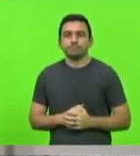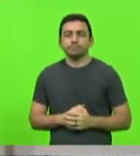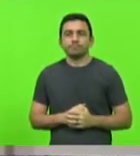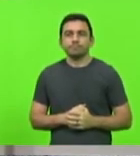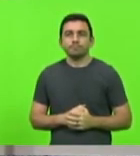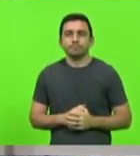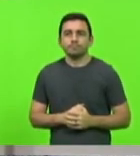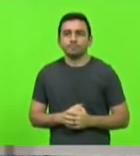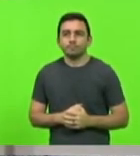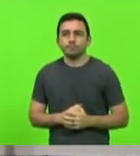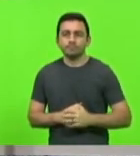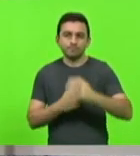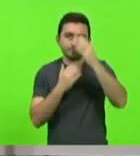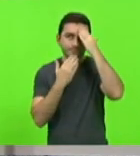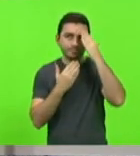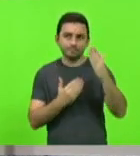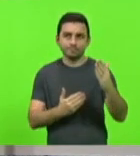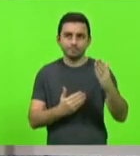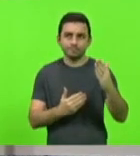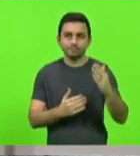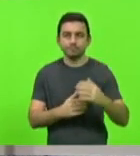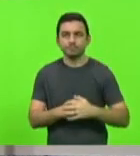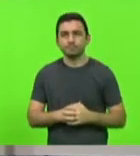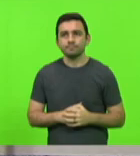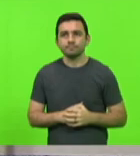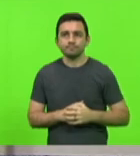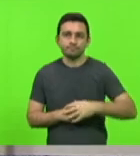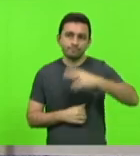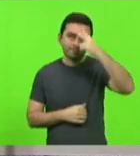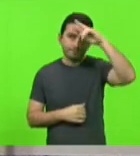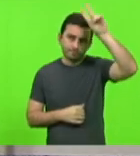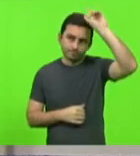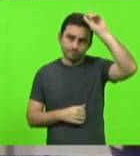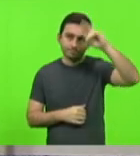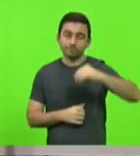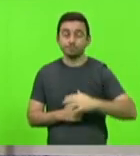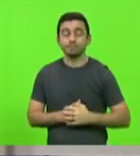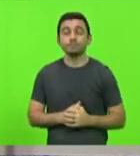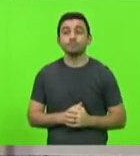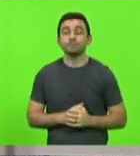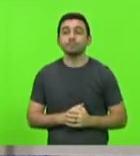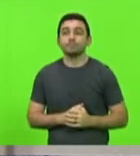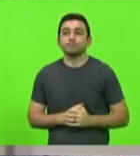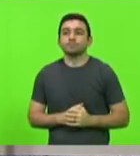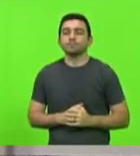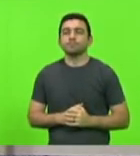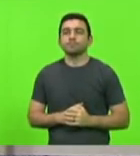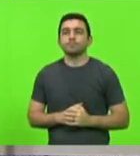Muito obrigado, deputado Vicente Caropreso.